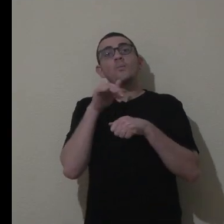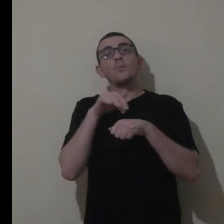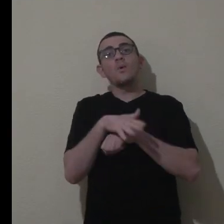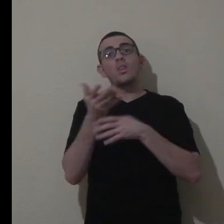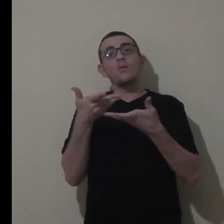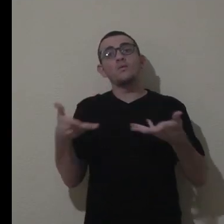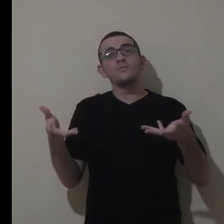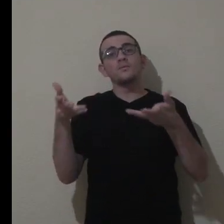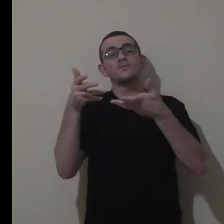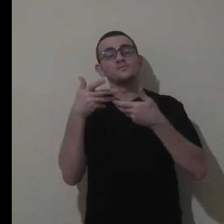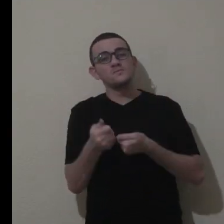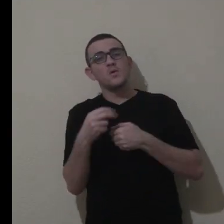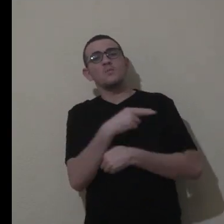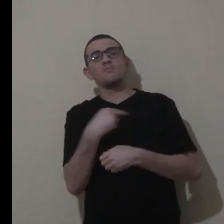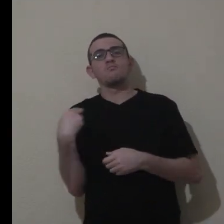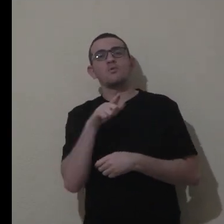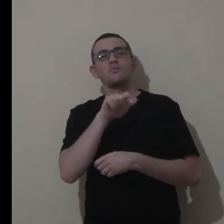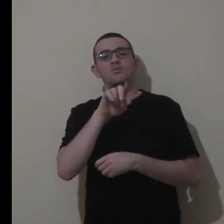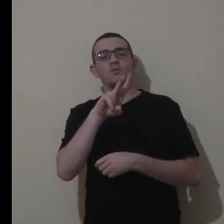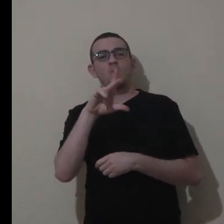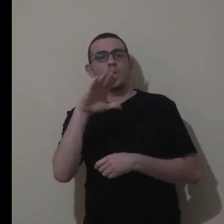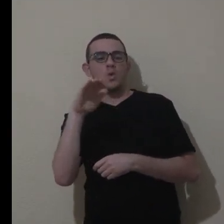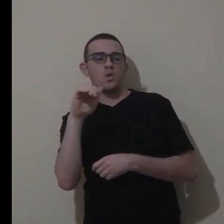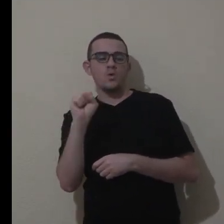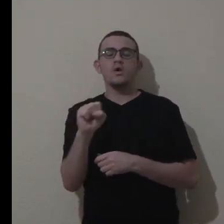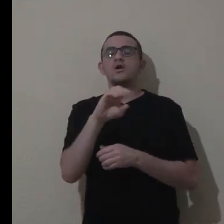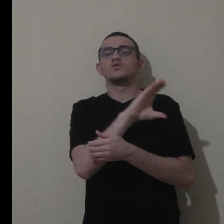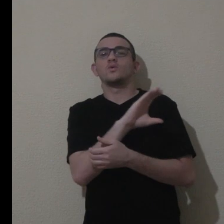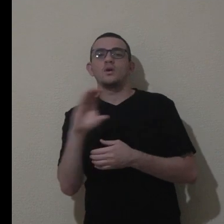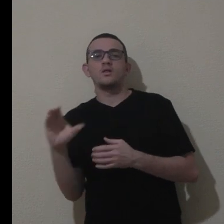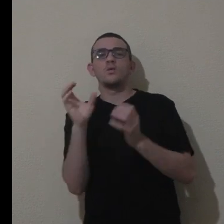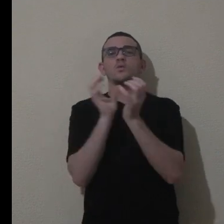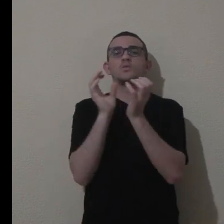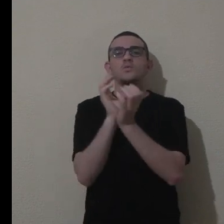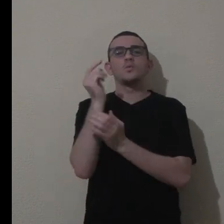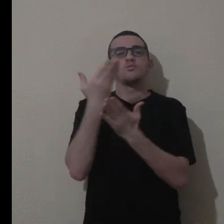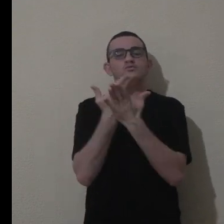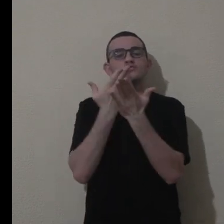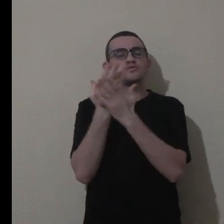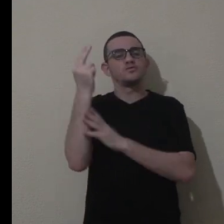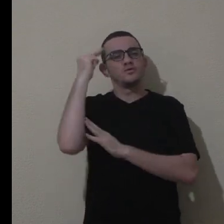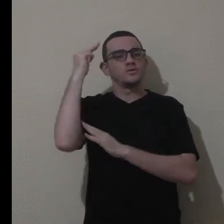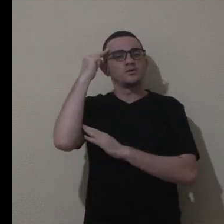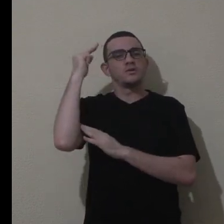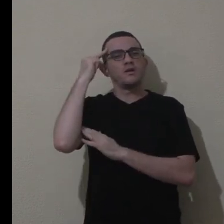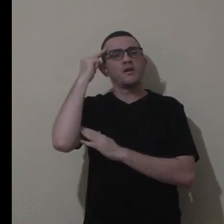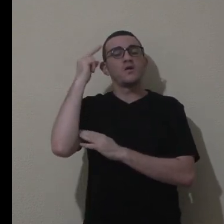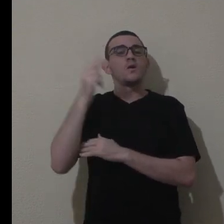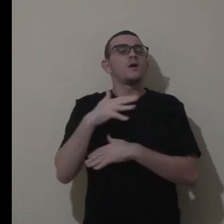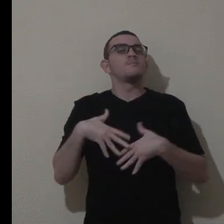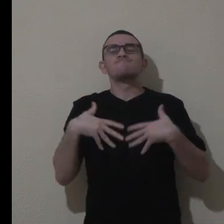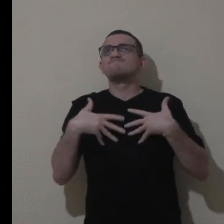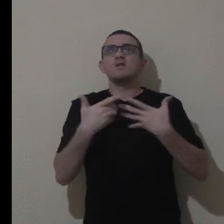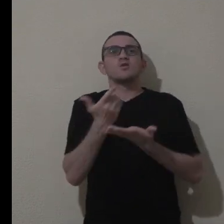Boa noite para todo mundo, pessoal. Meu nome é Lucas, eu sou um dos coordenadores, presidente da Liga de Neuro. É com grande prazer que a